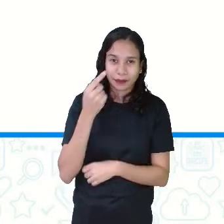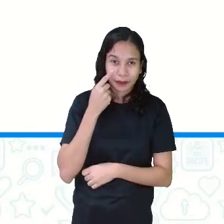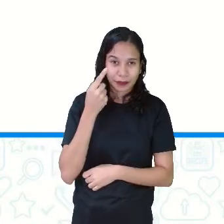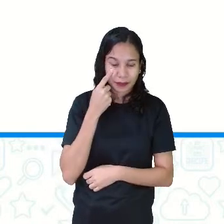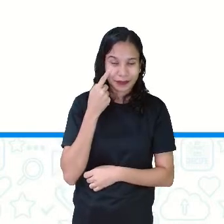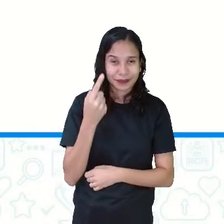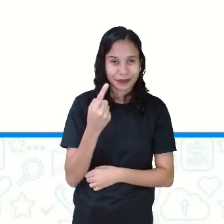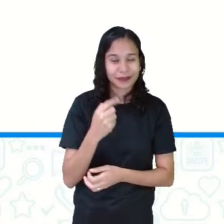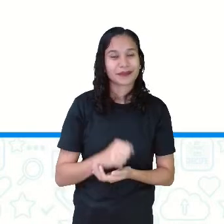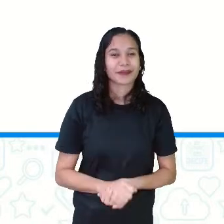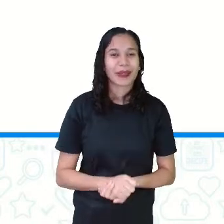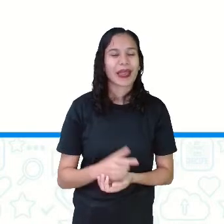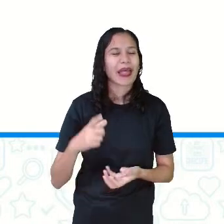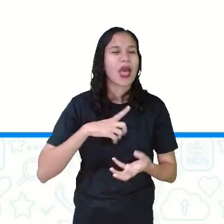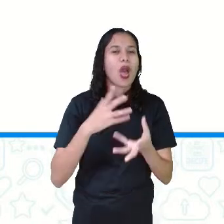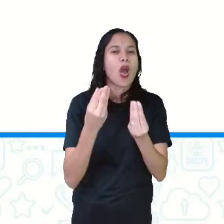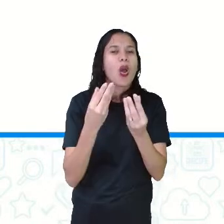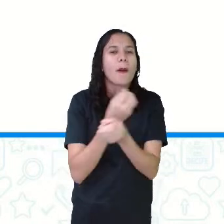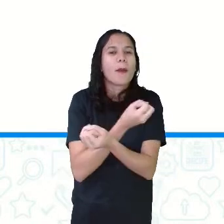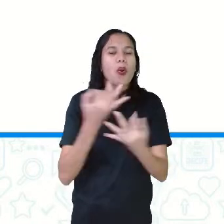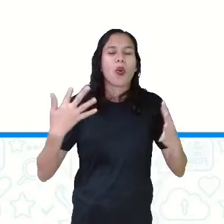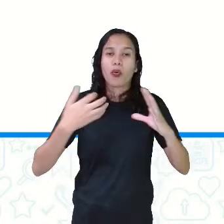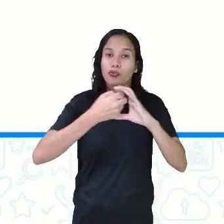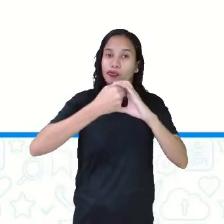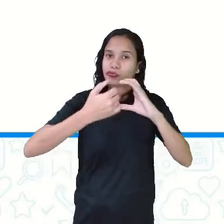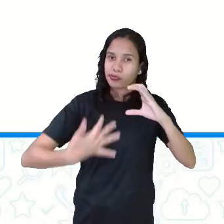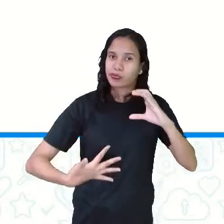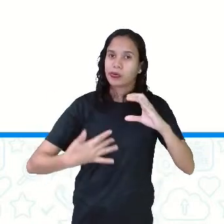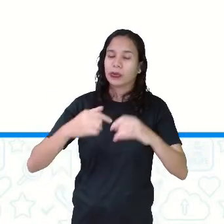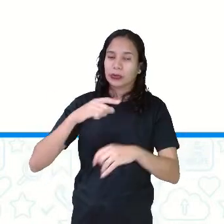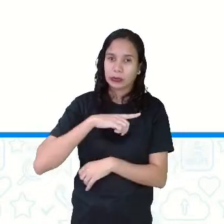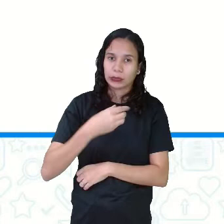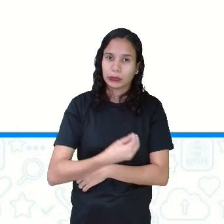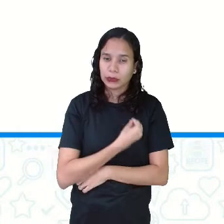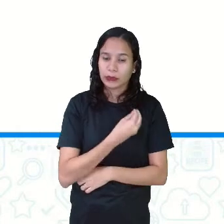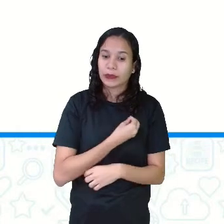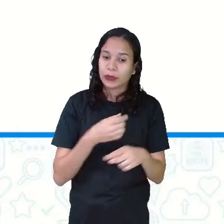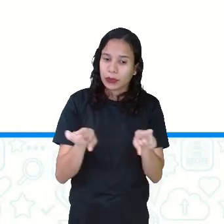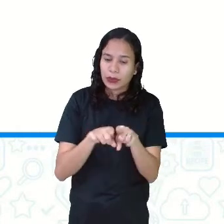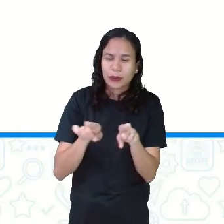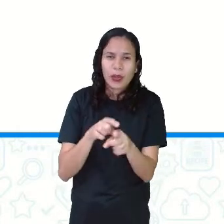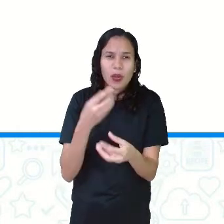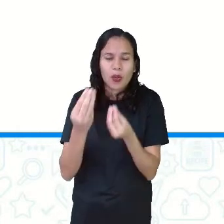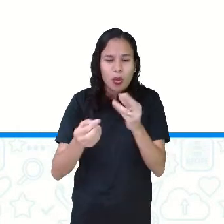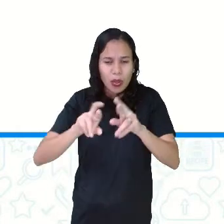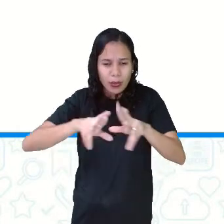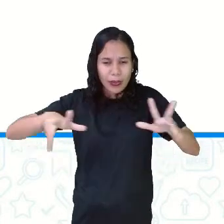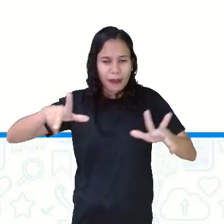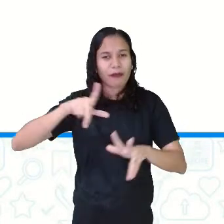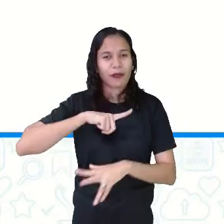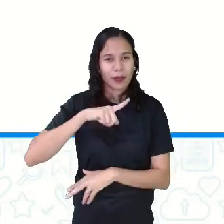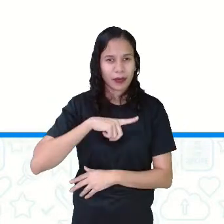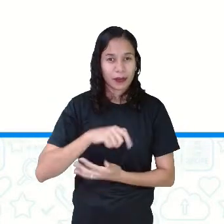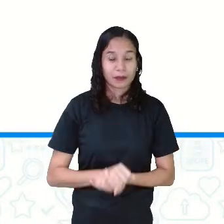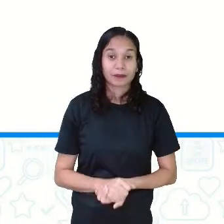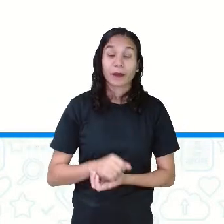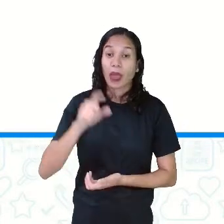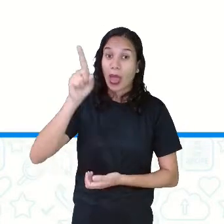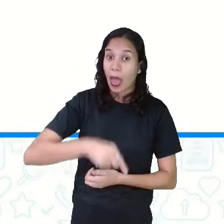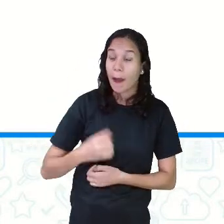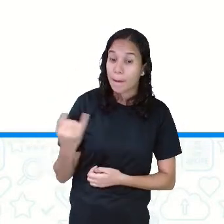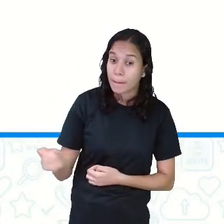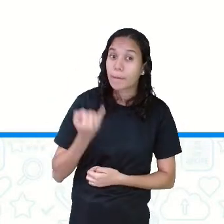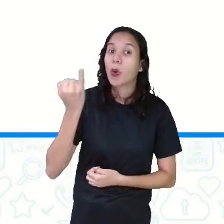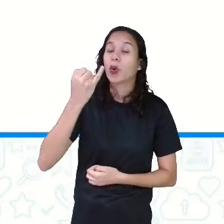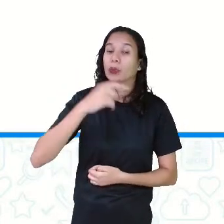aí que existem muitas características parecidas e algumas que fazem uma pequena diferenciação. É importante